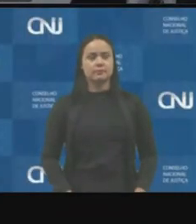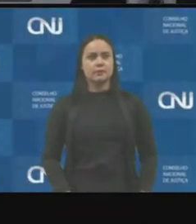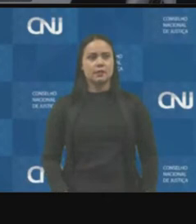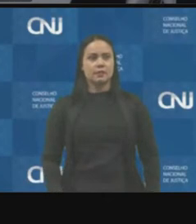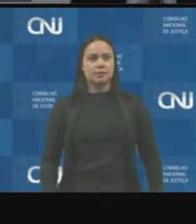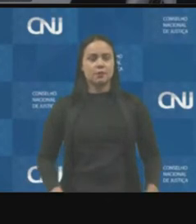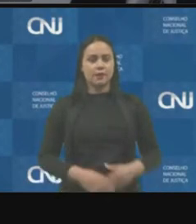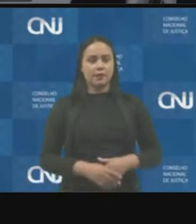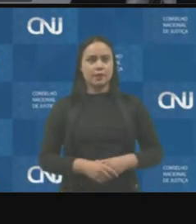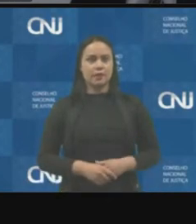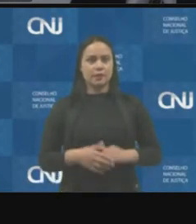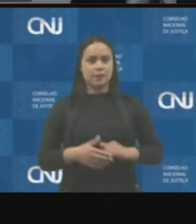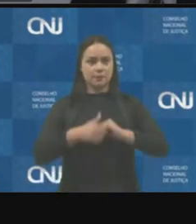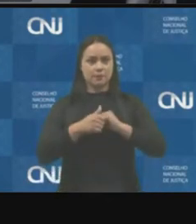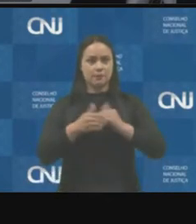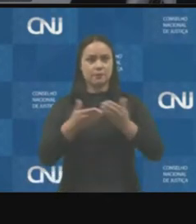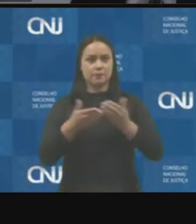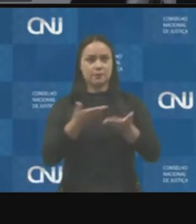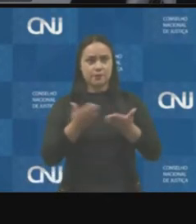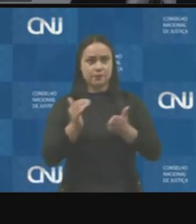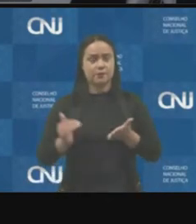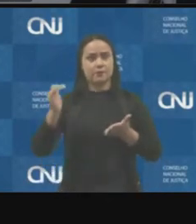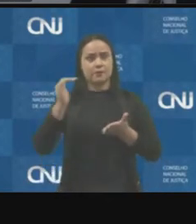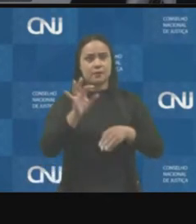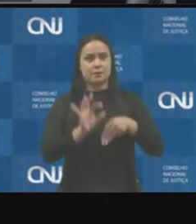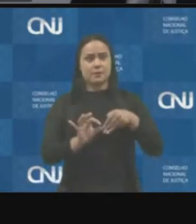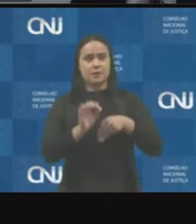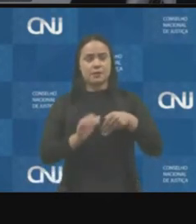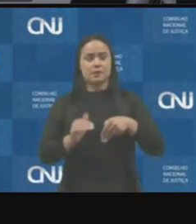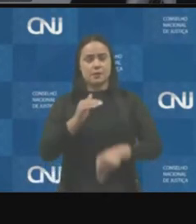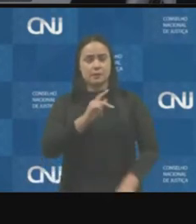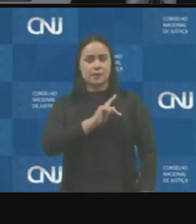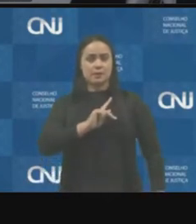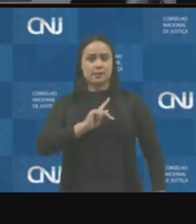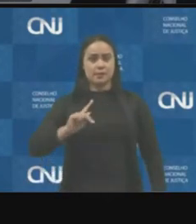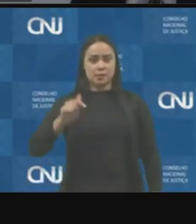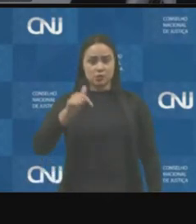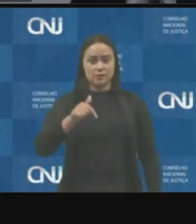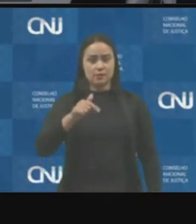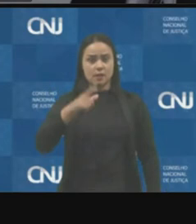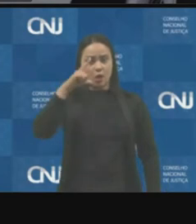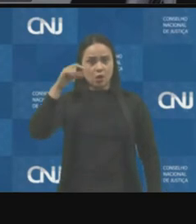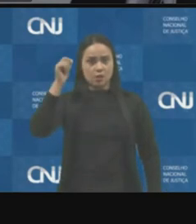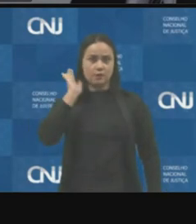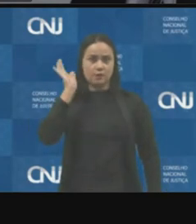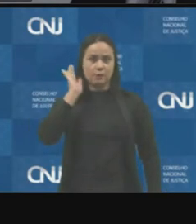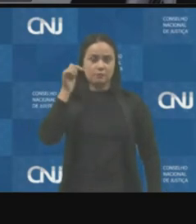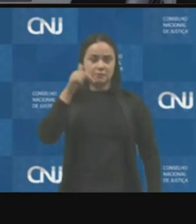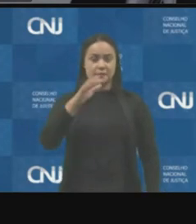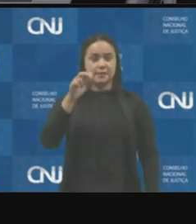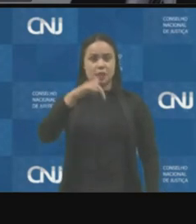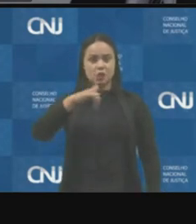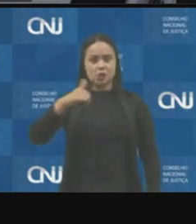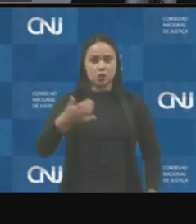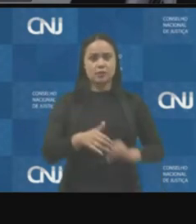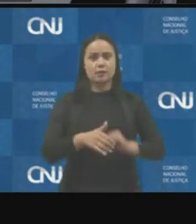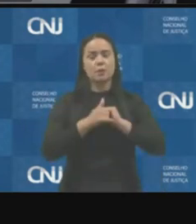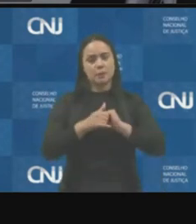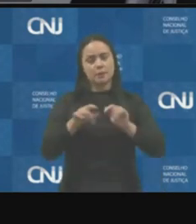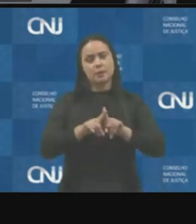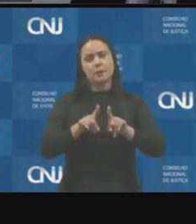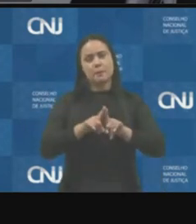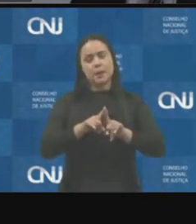Eu cumprimento Vossa Excelência, ministra-presidente desse Conselho Nacional de Justiça, cumprimento também o ministro